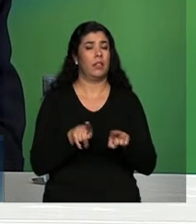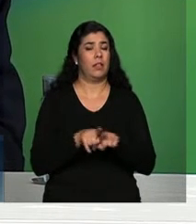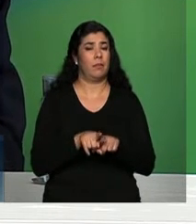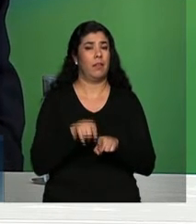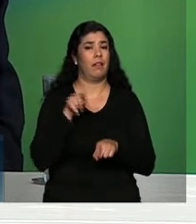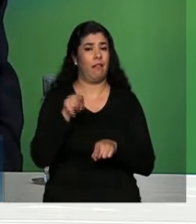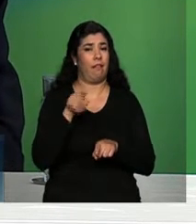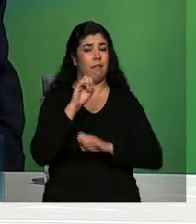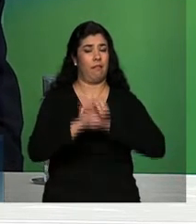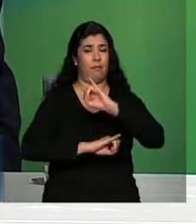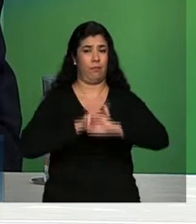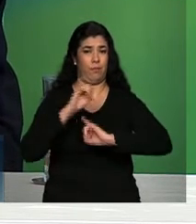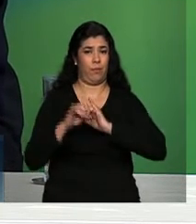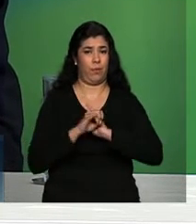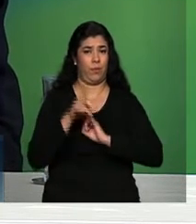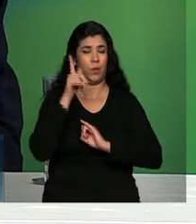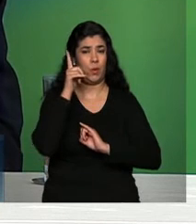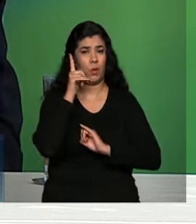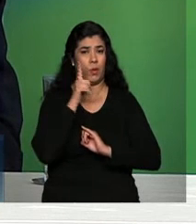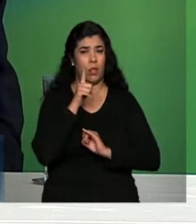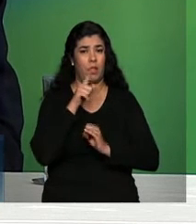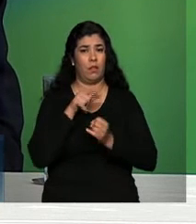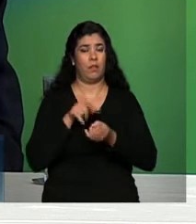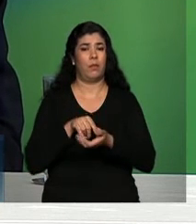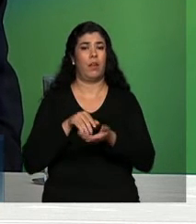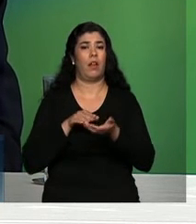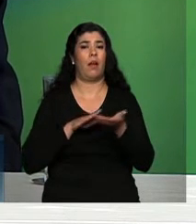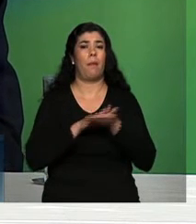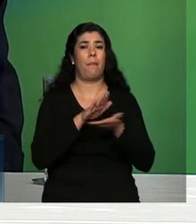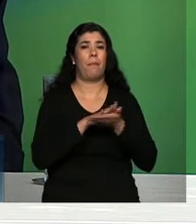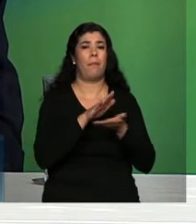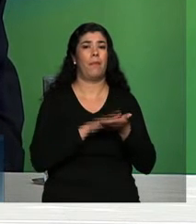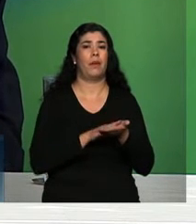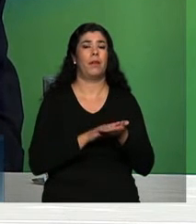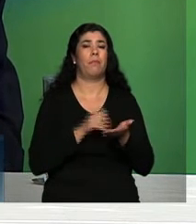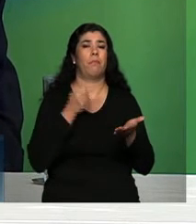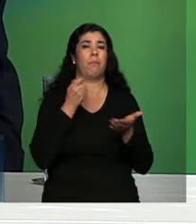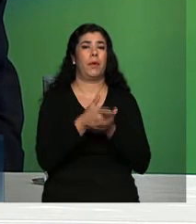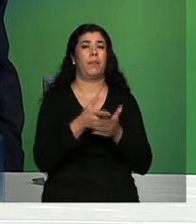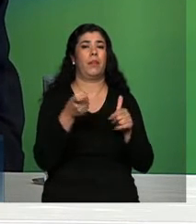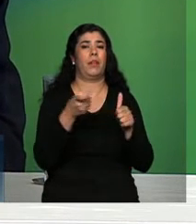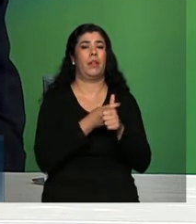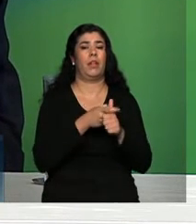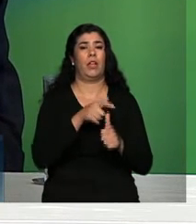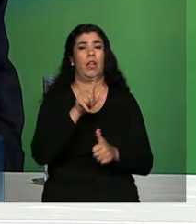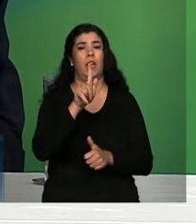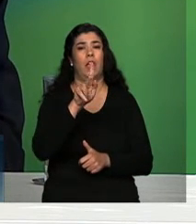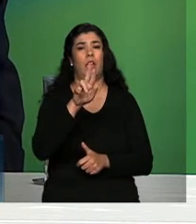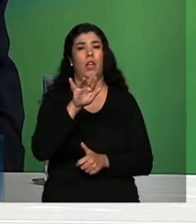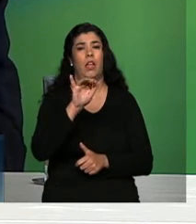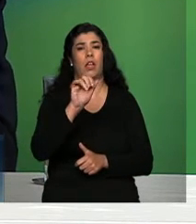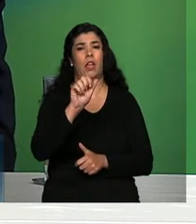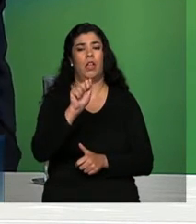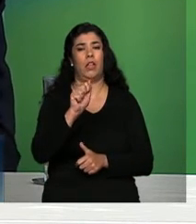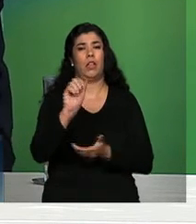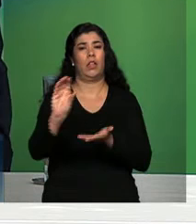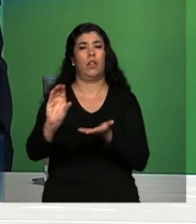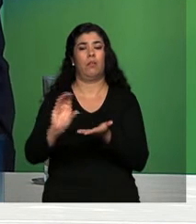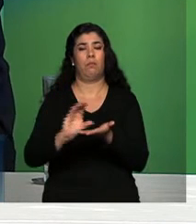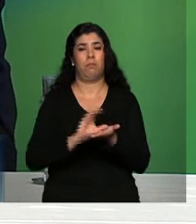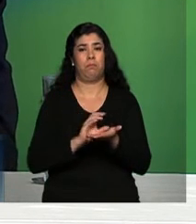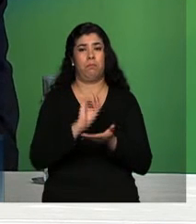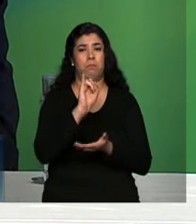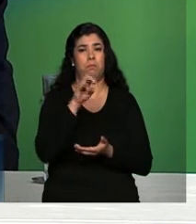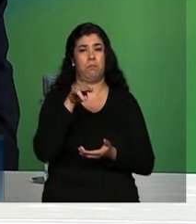pela internet as suas guias de recolhimento. E aí a dificuldade de acesso